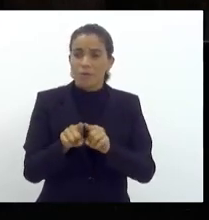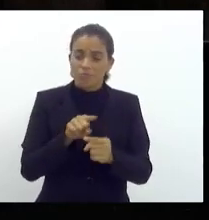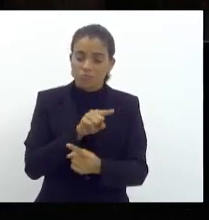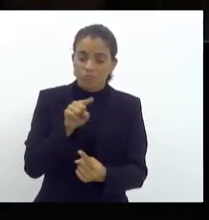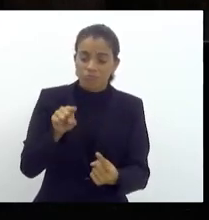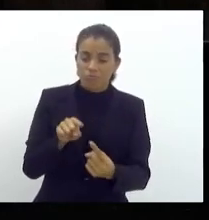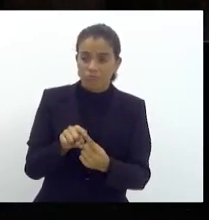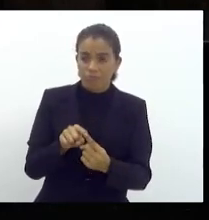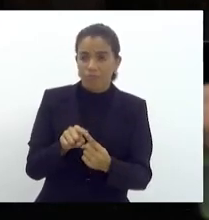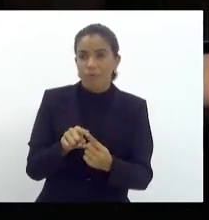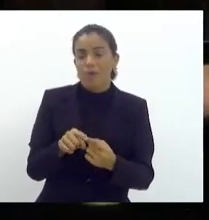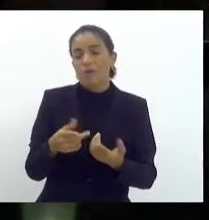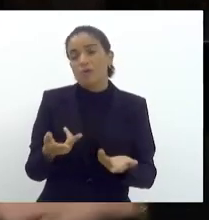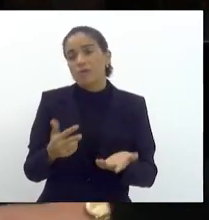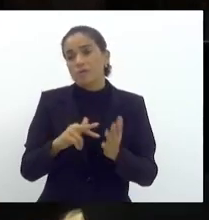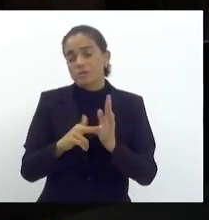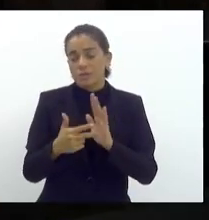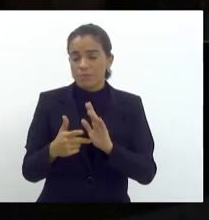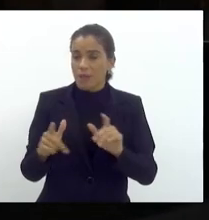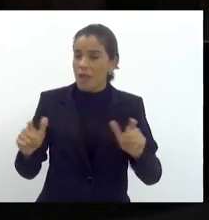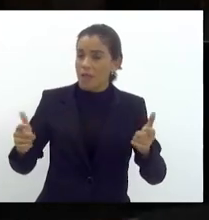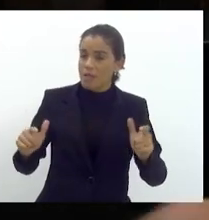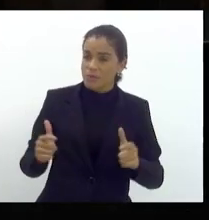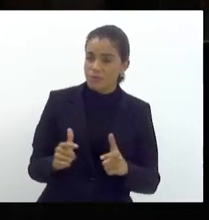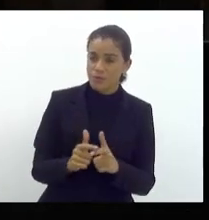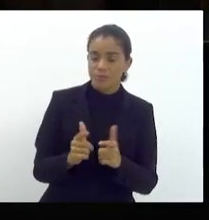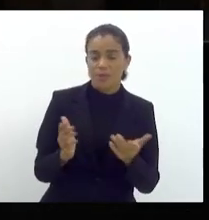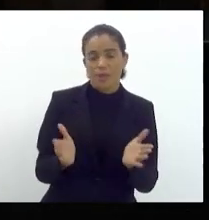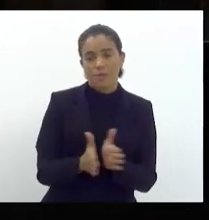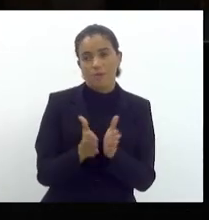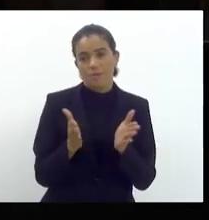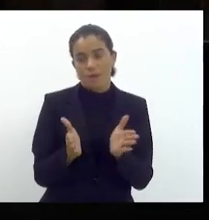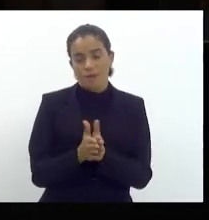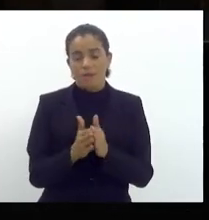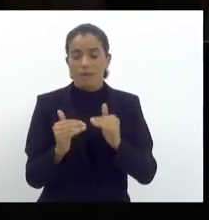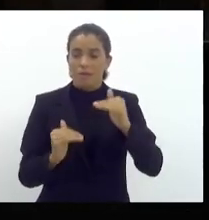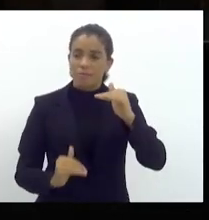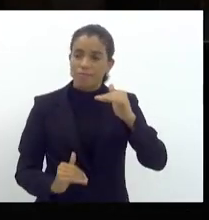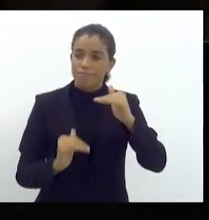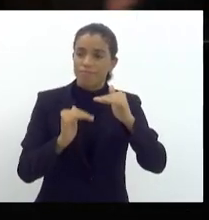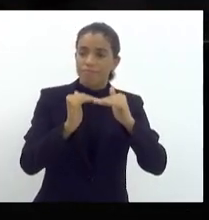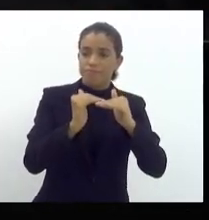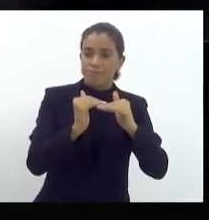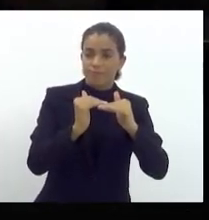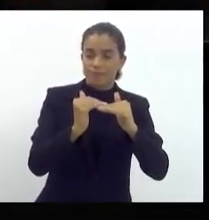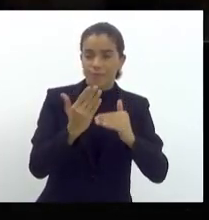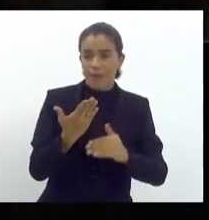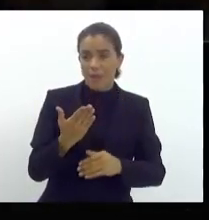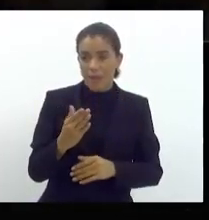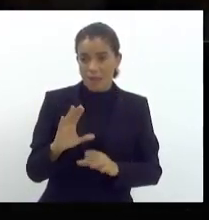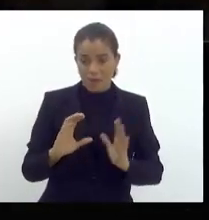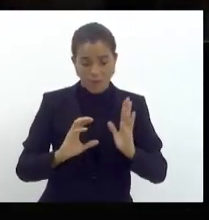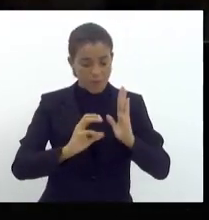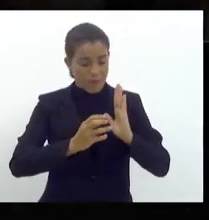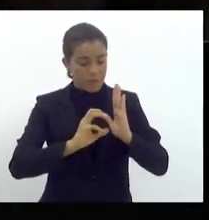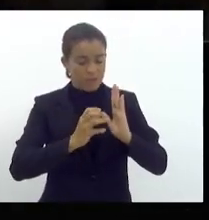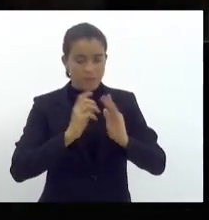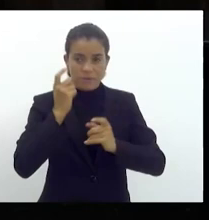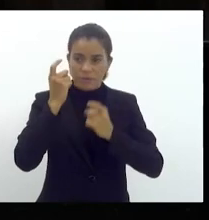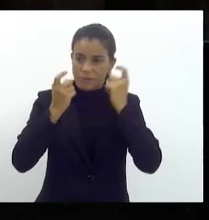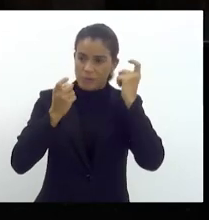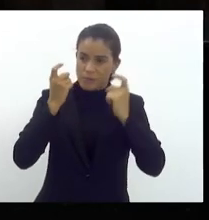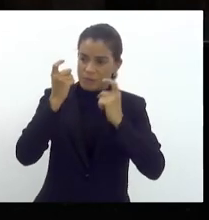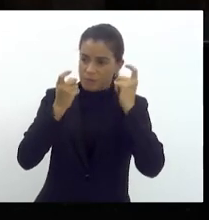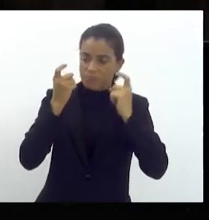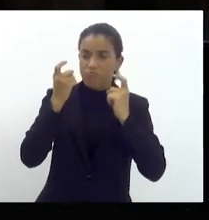final do fundo ou seja reduzir a pobreza e as desigualdade então a bancada se preocupou